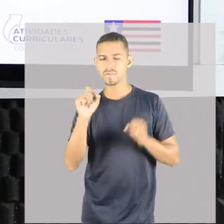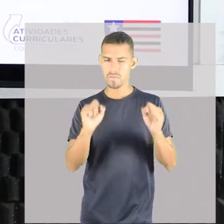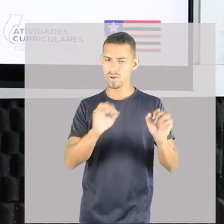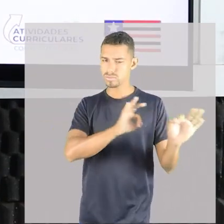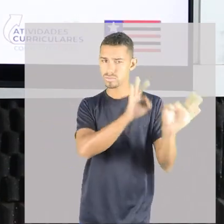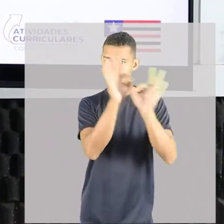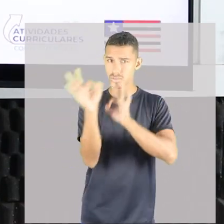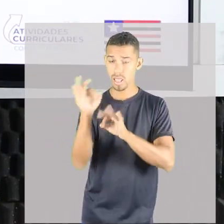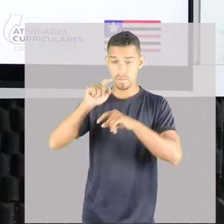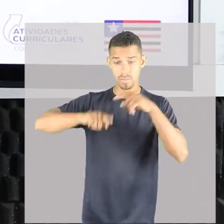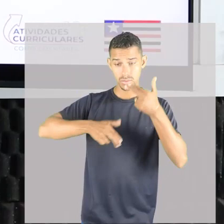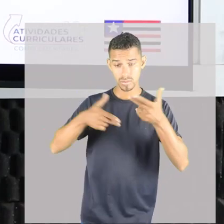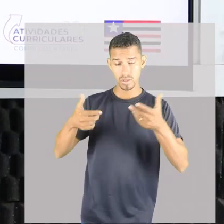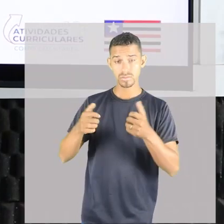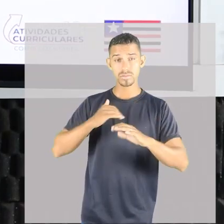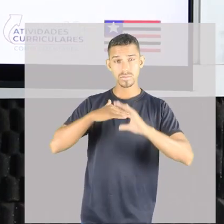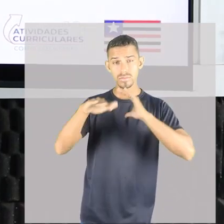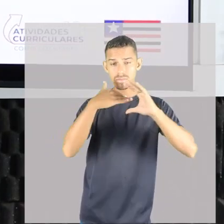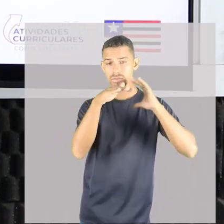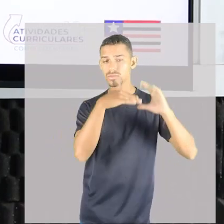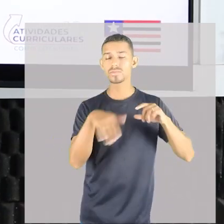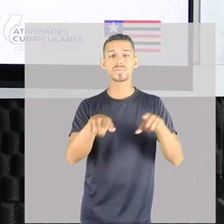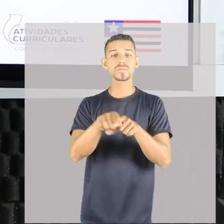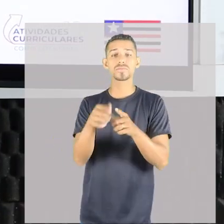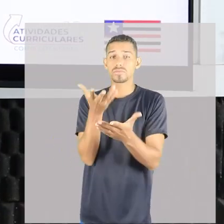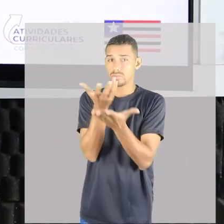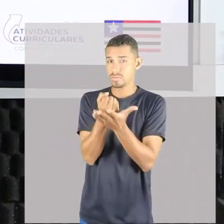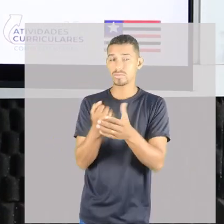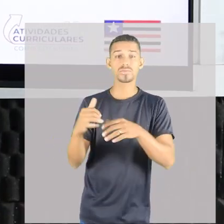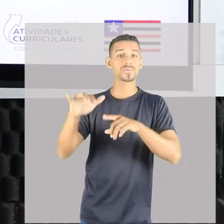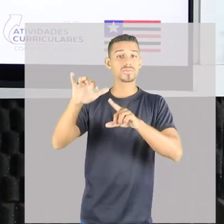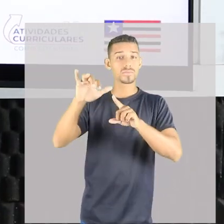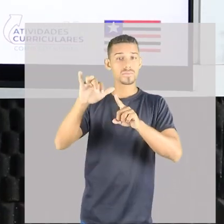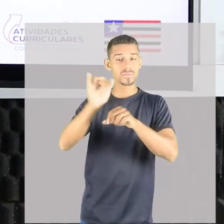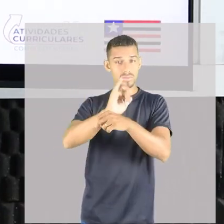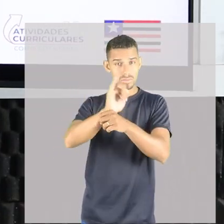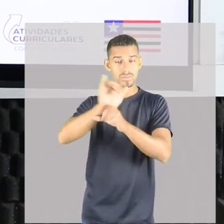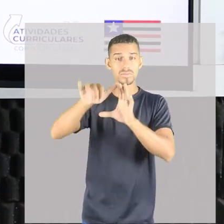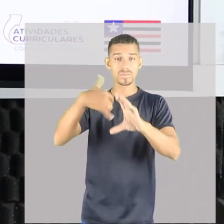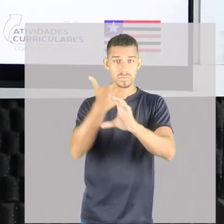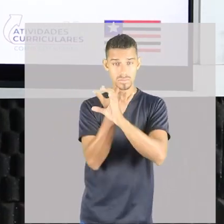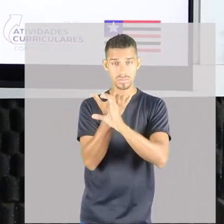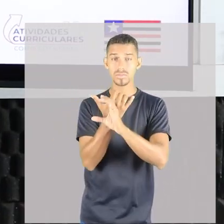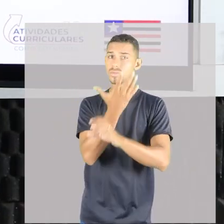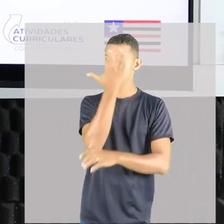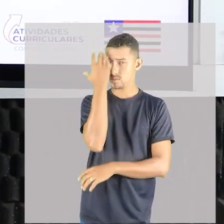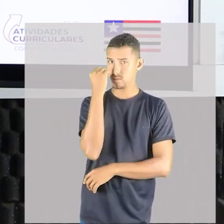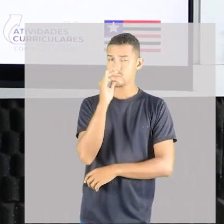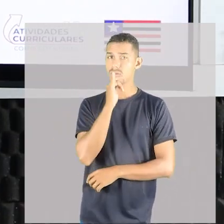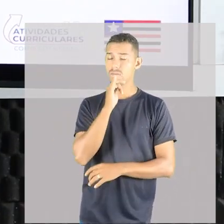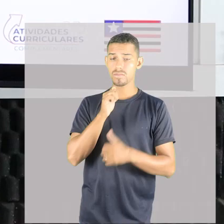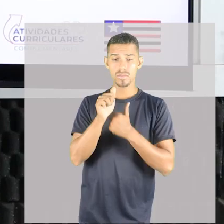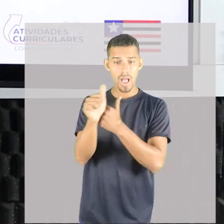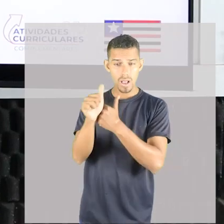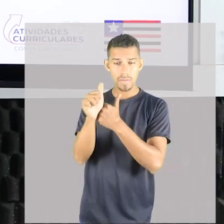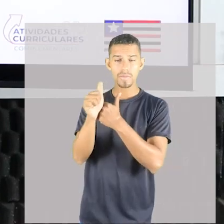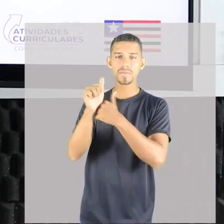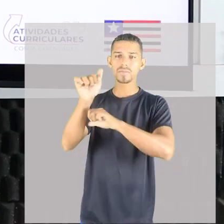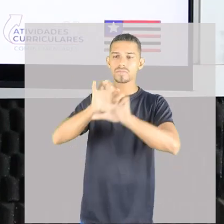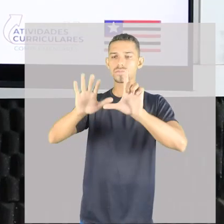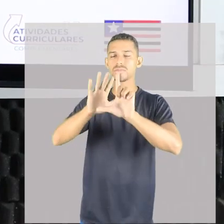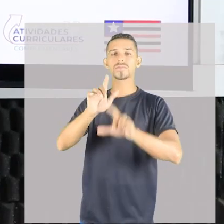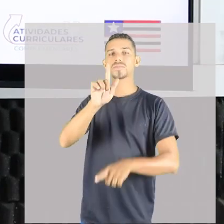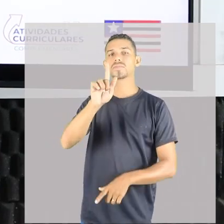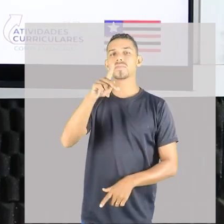acompanhar no material que está sendo enviado para vocês, outras orientações, outras questões. Não esqueça de seguir a plataforma Gonçalves Dias